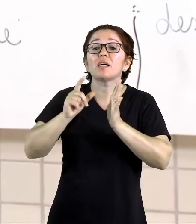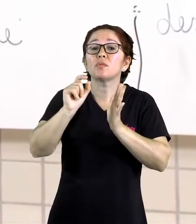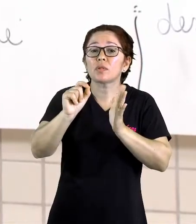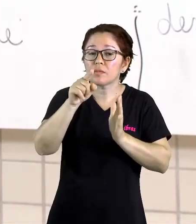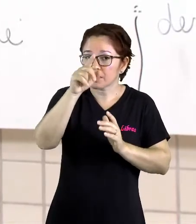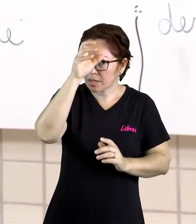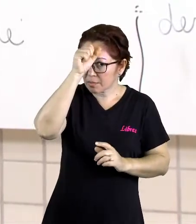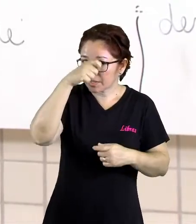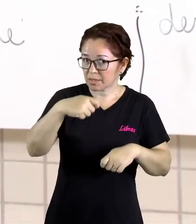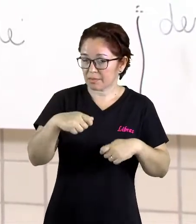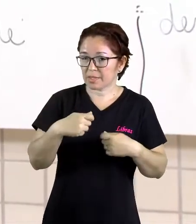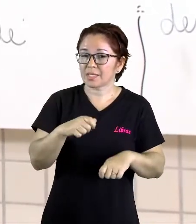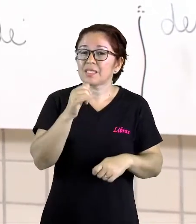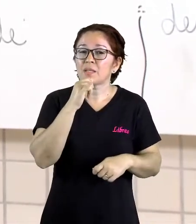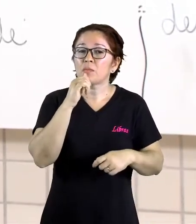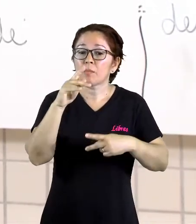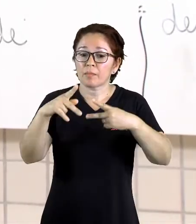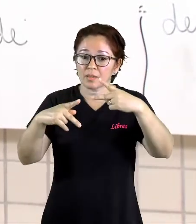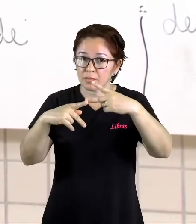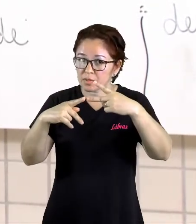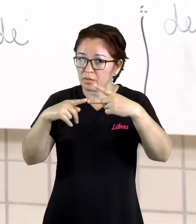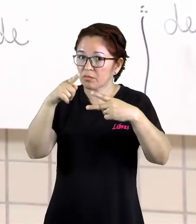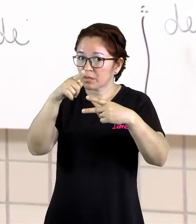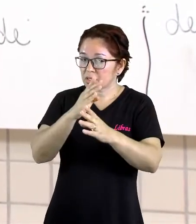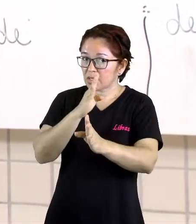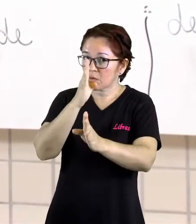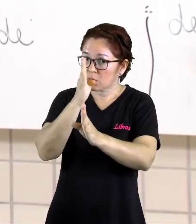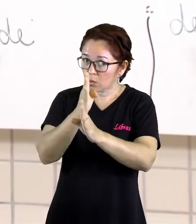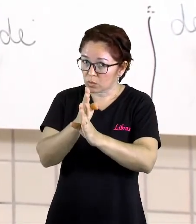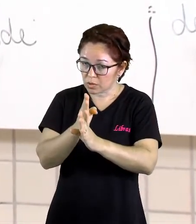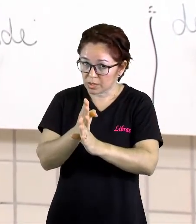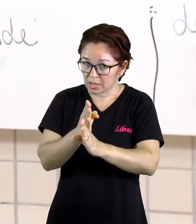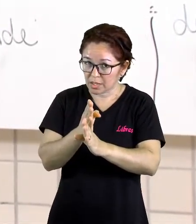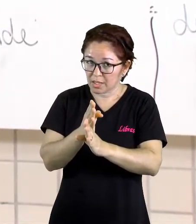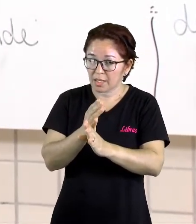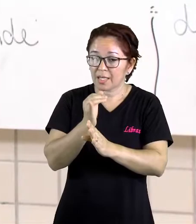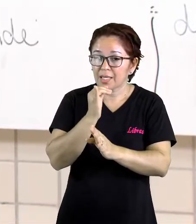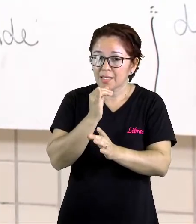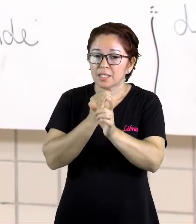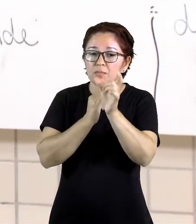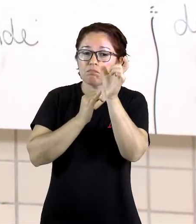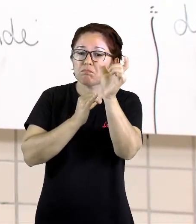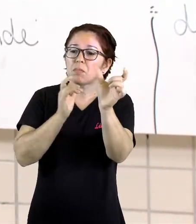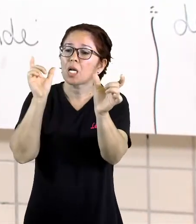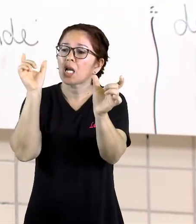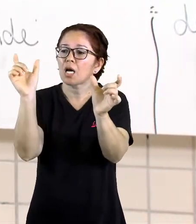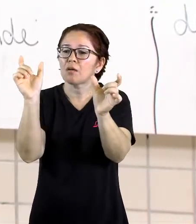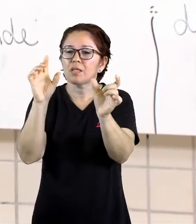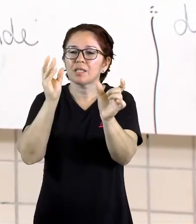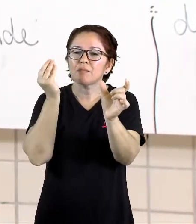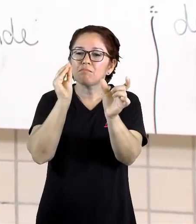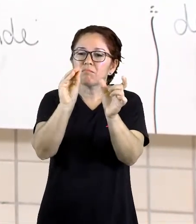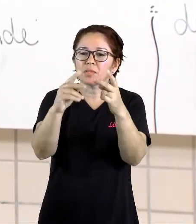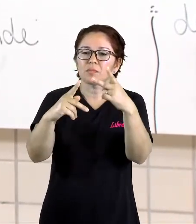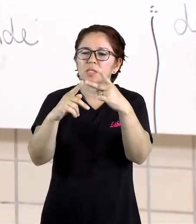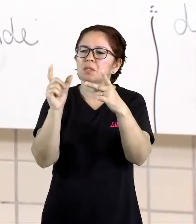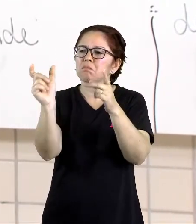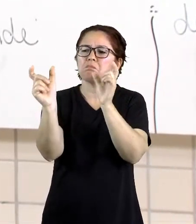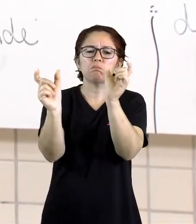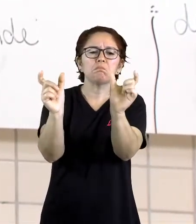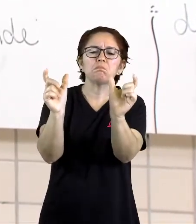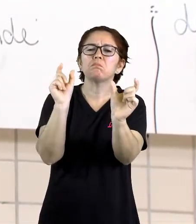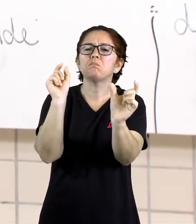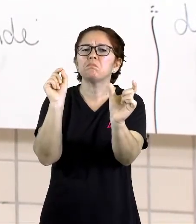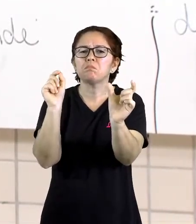você identificar a preposição, as palavras que elas estão unindo, que elas estão conectando, bem